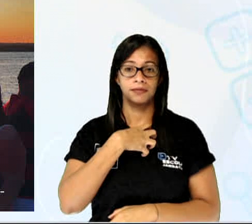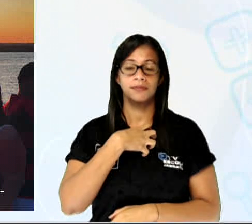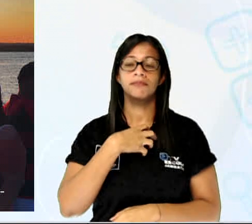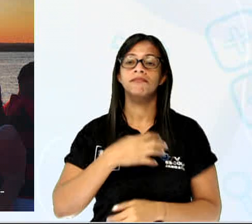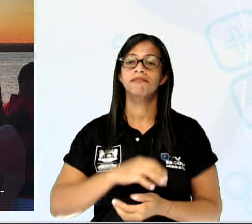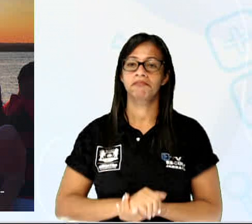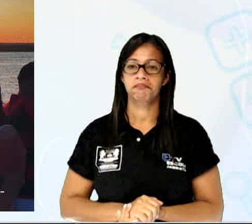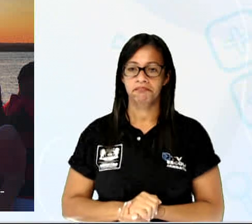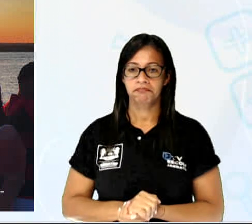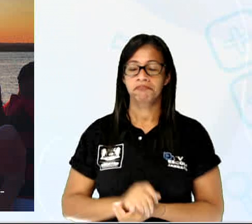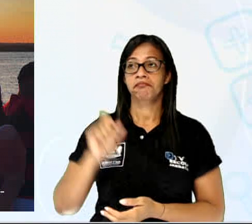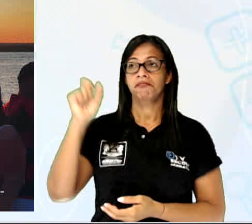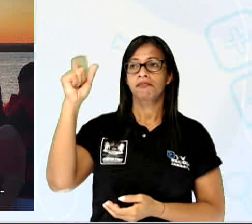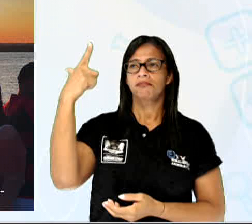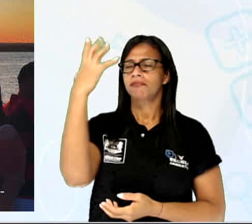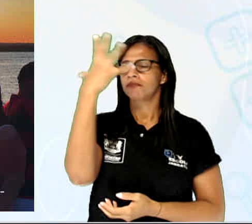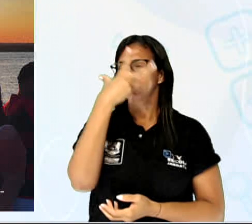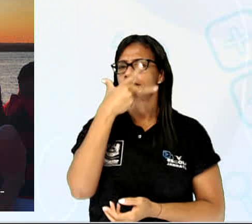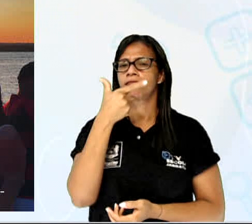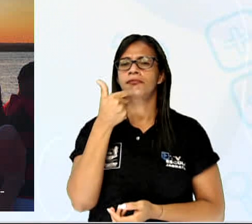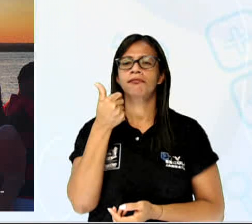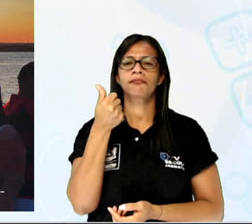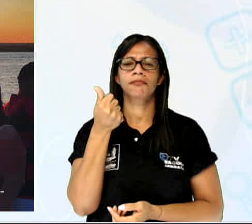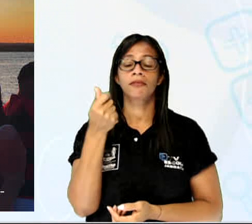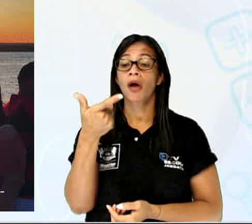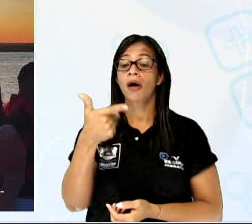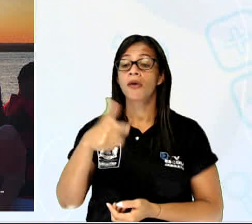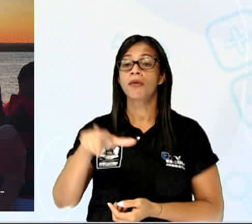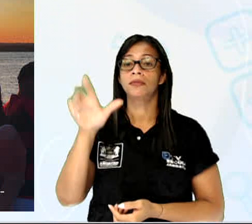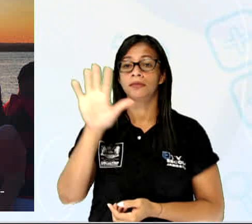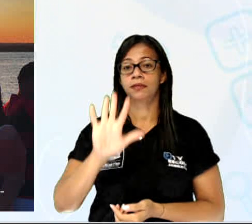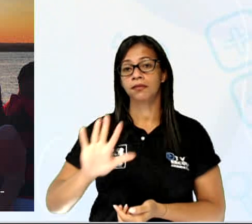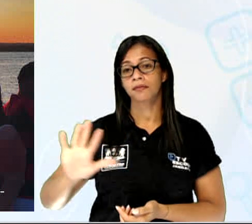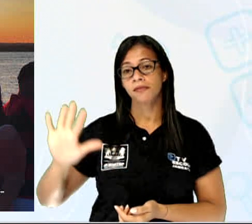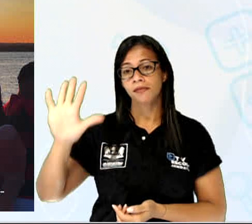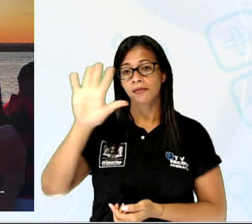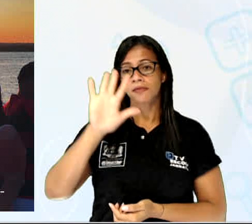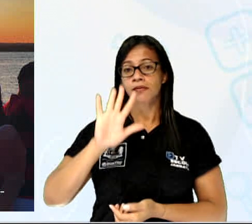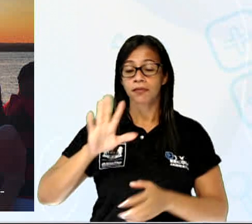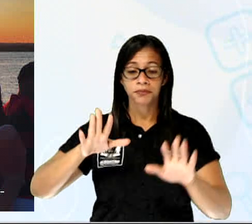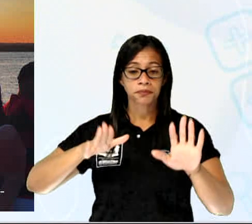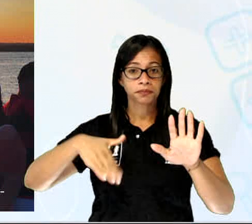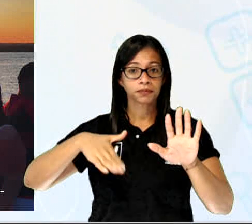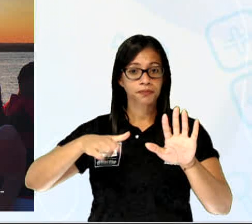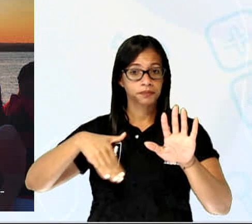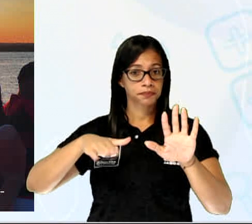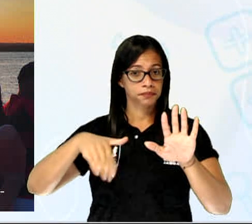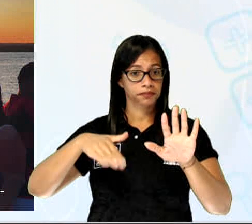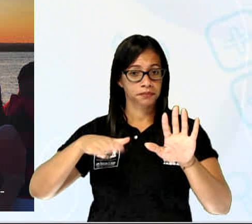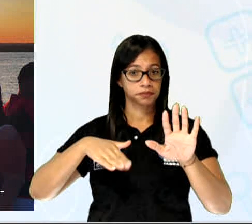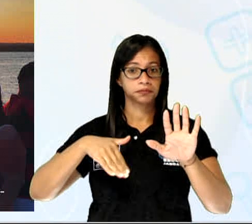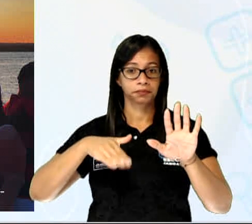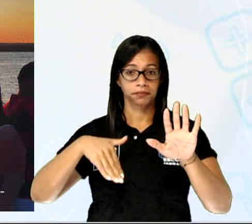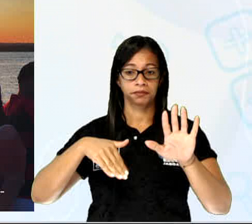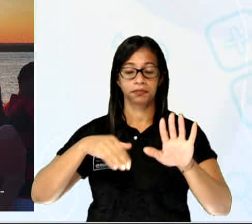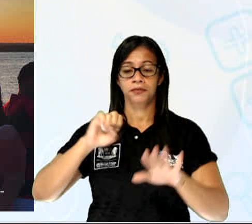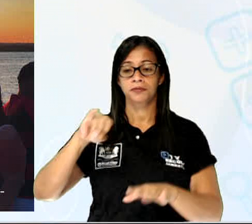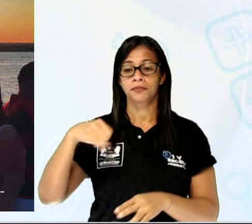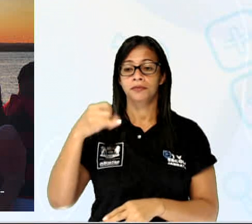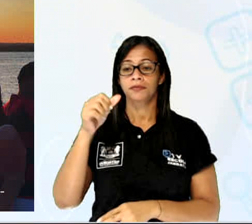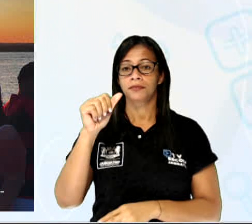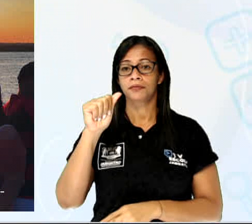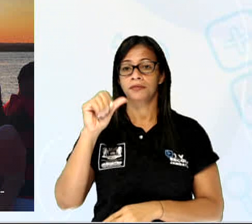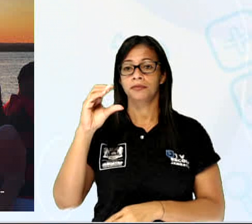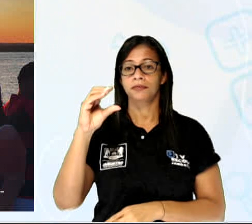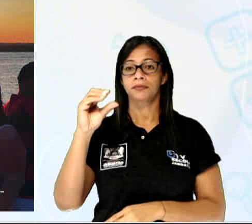lindo. Abaixo, vocês estão vendo a Praia do Jacaré, em Cabedelo, na